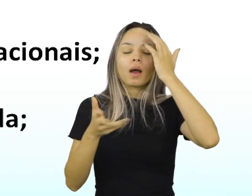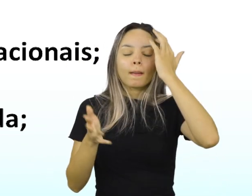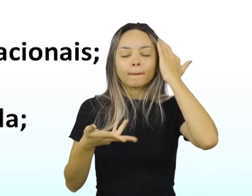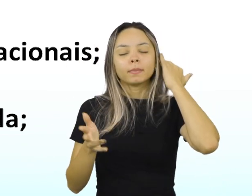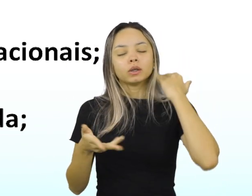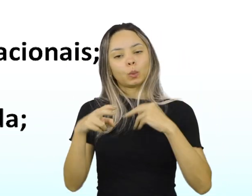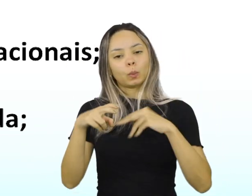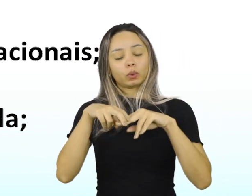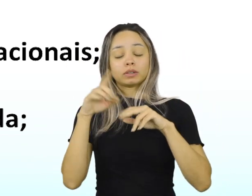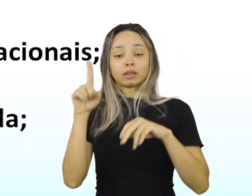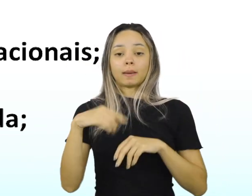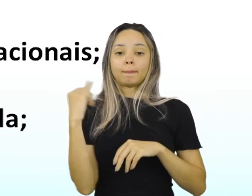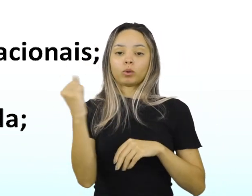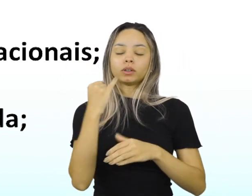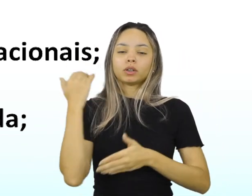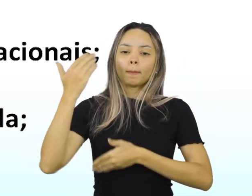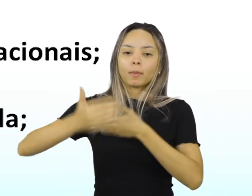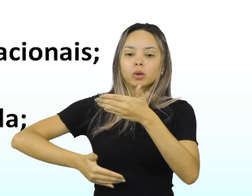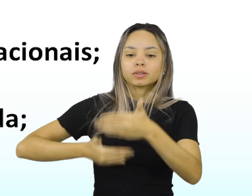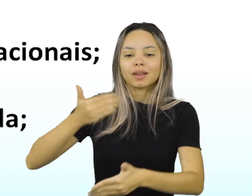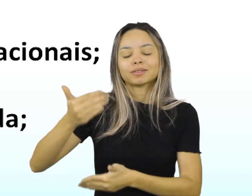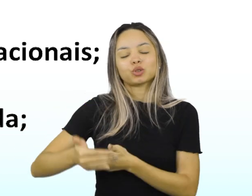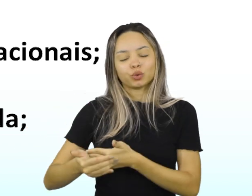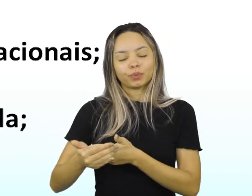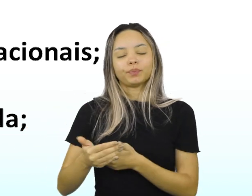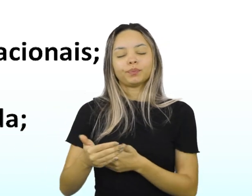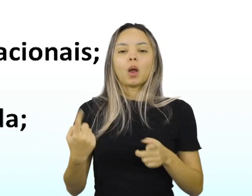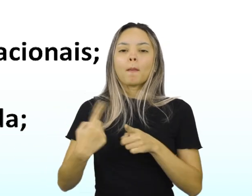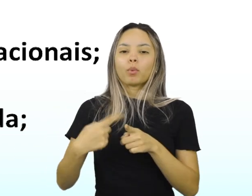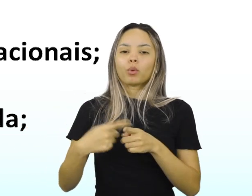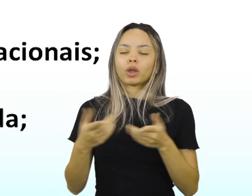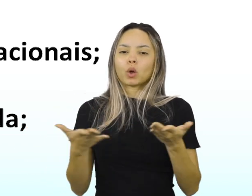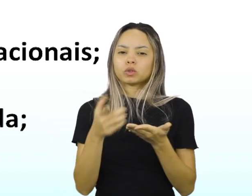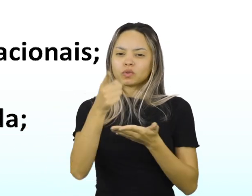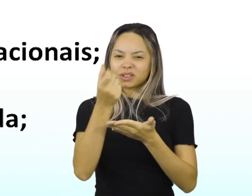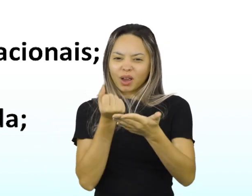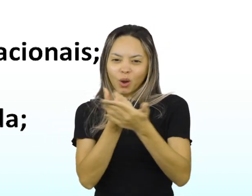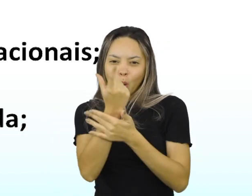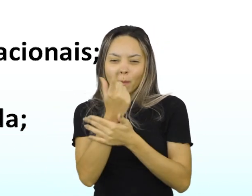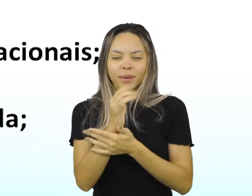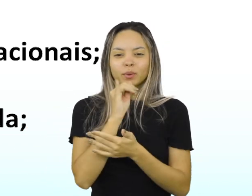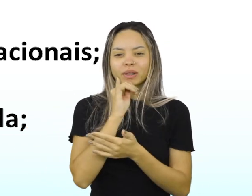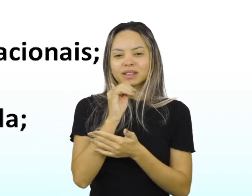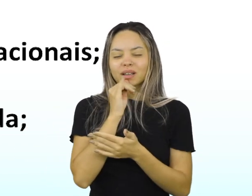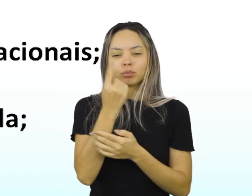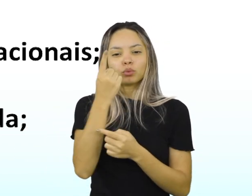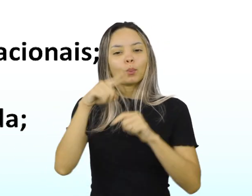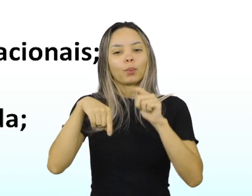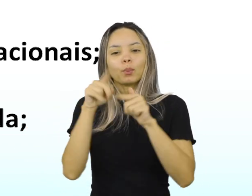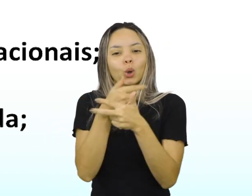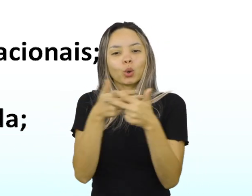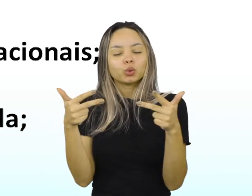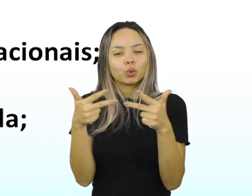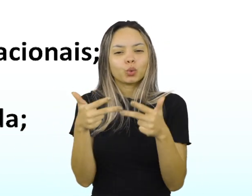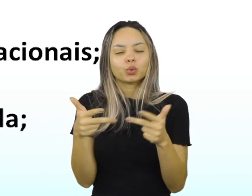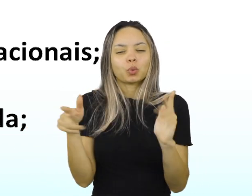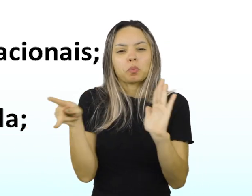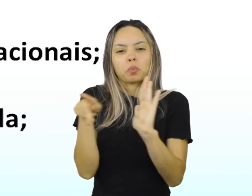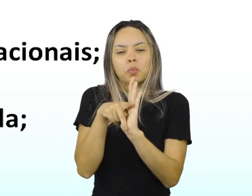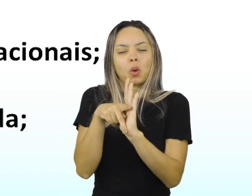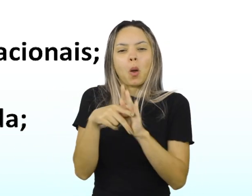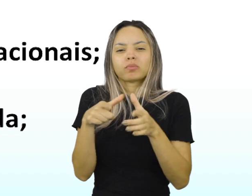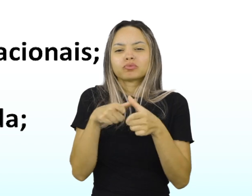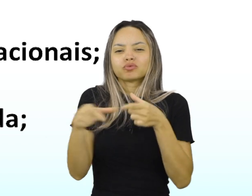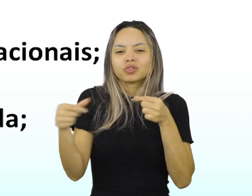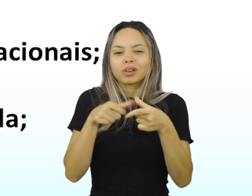tempo. Então isso é muito importante nesse processo de integração. Hoje você compra um produto qualquer